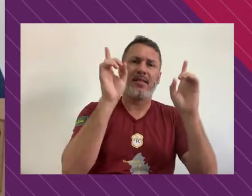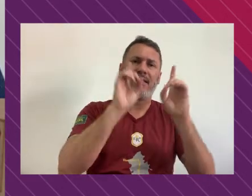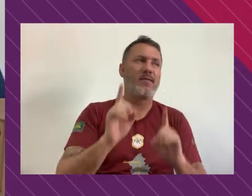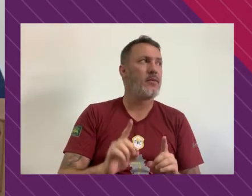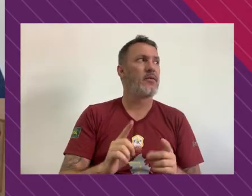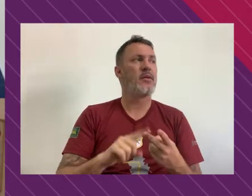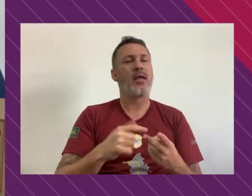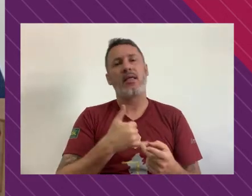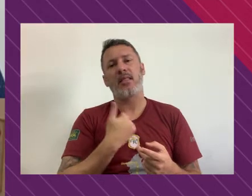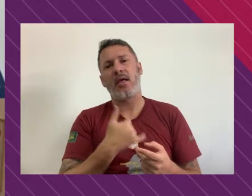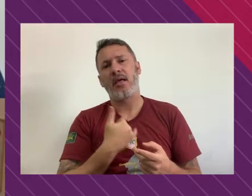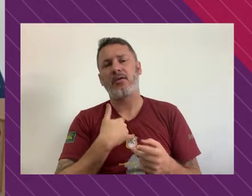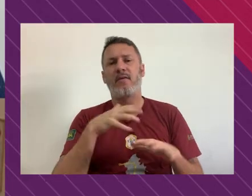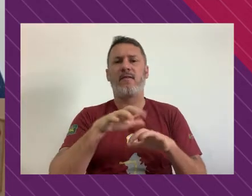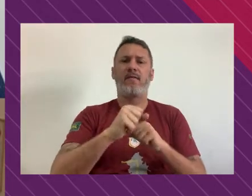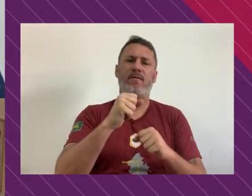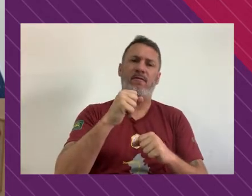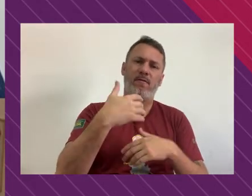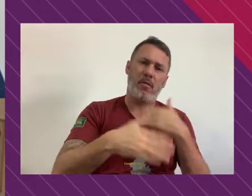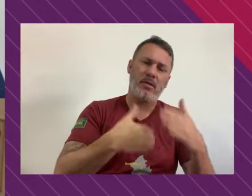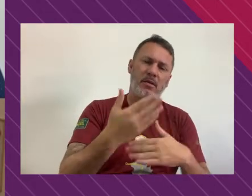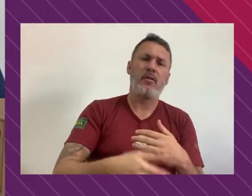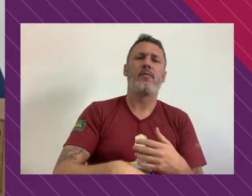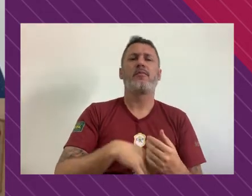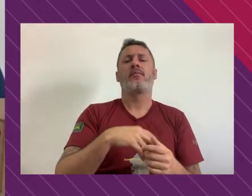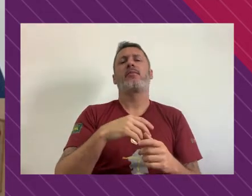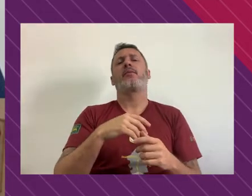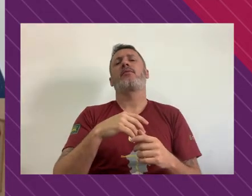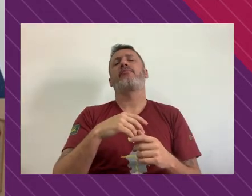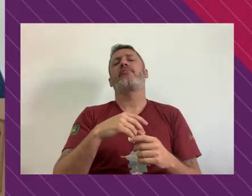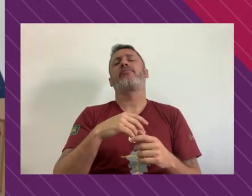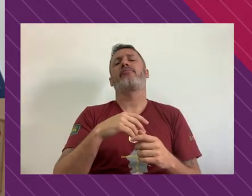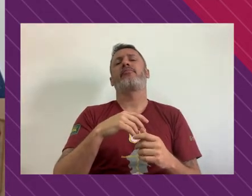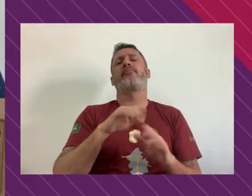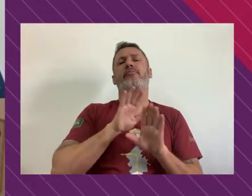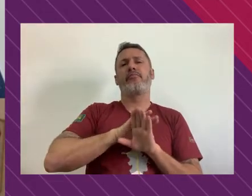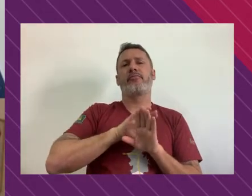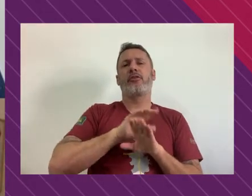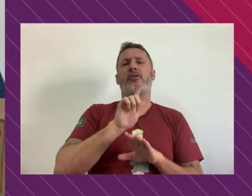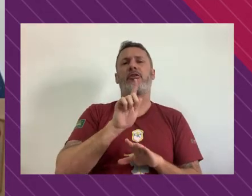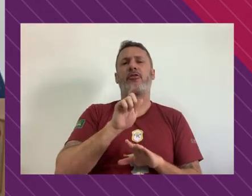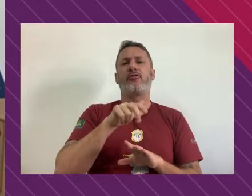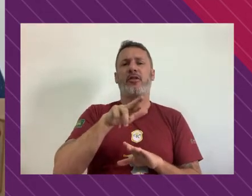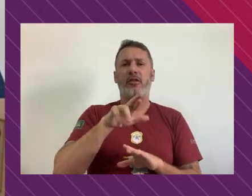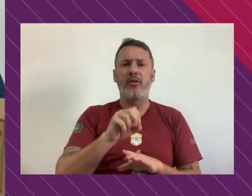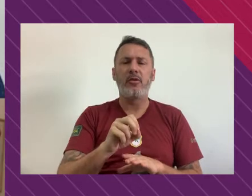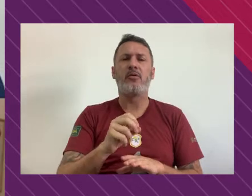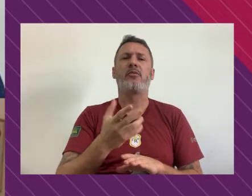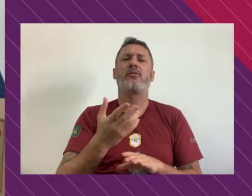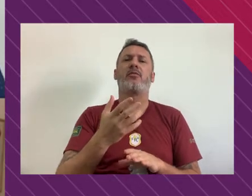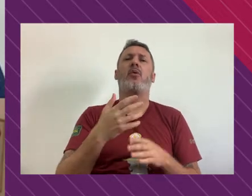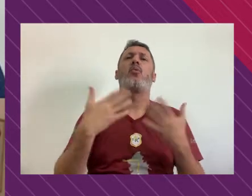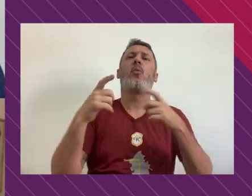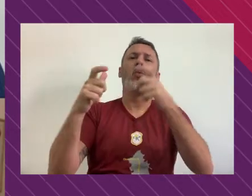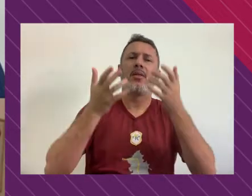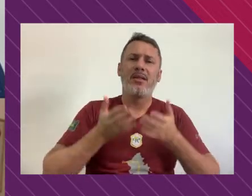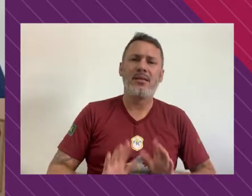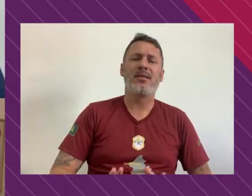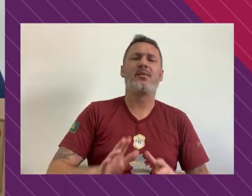idade, formação, região do país ou do mundo em que nasceu, experiência de vida. Isso é